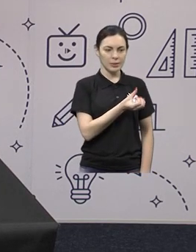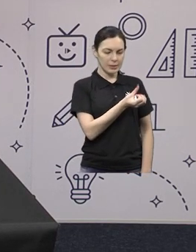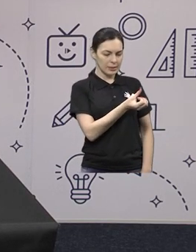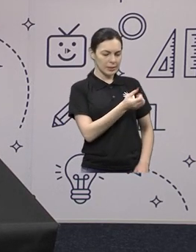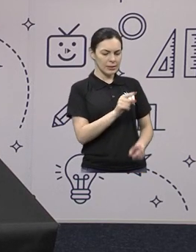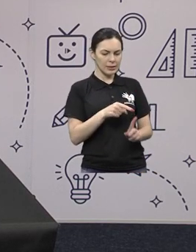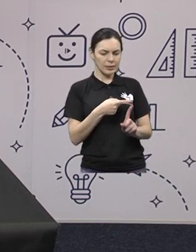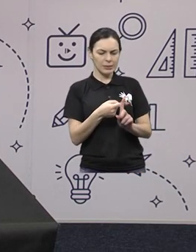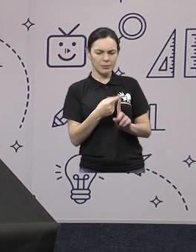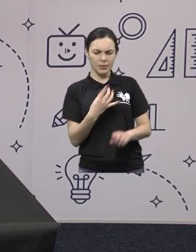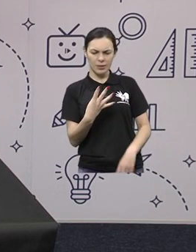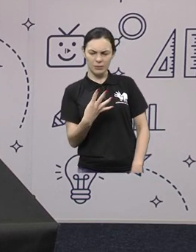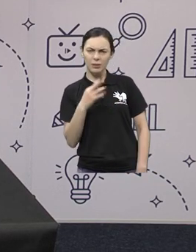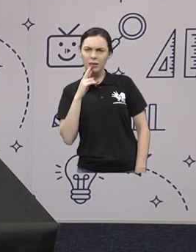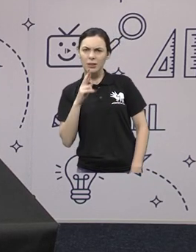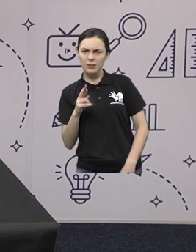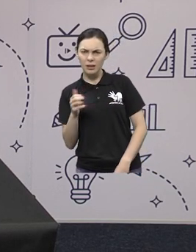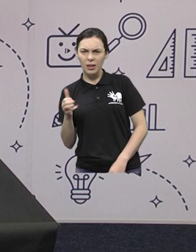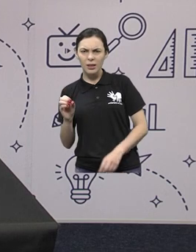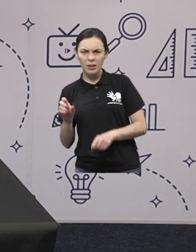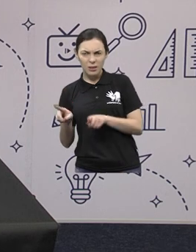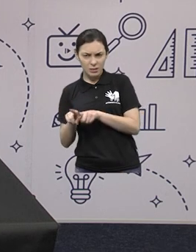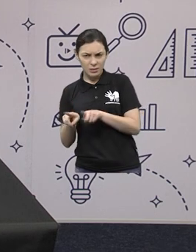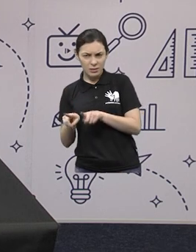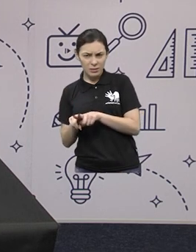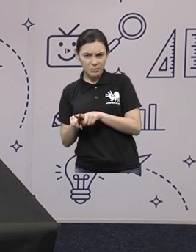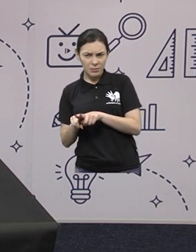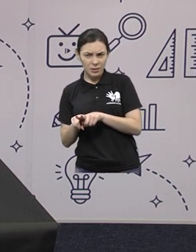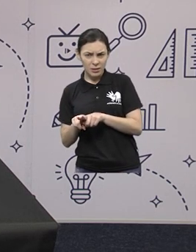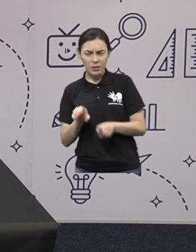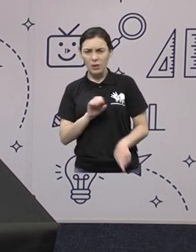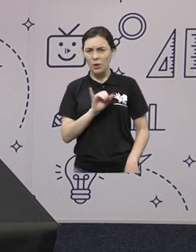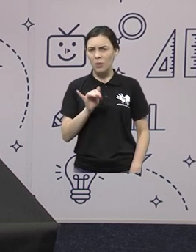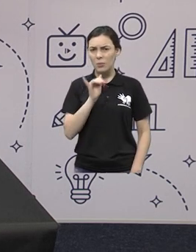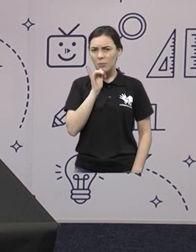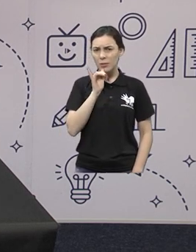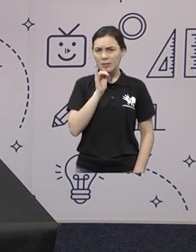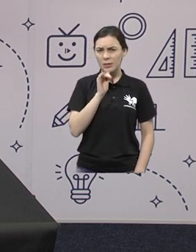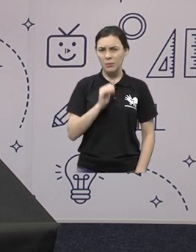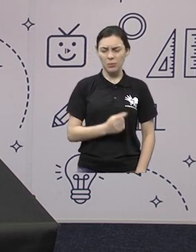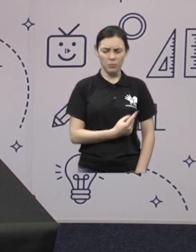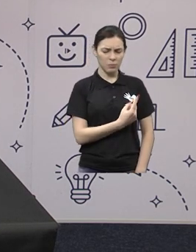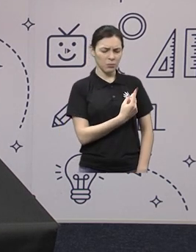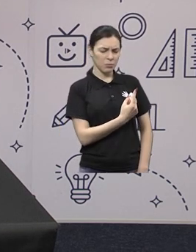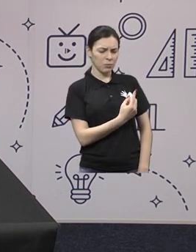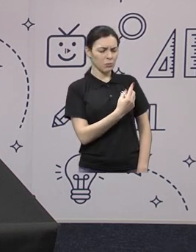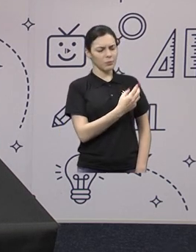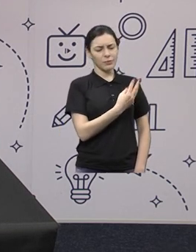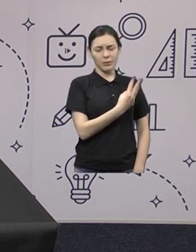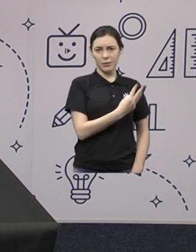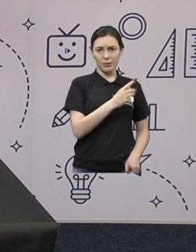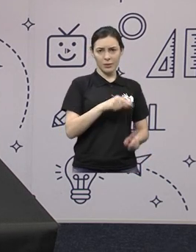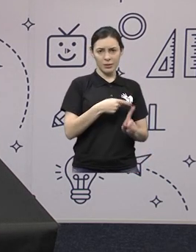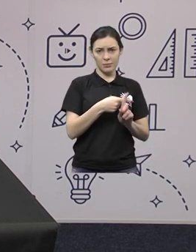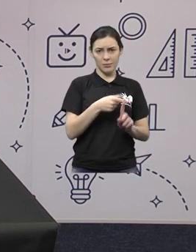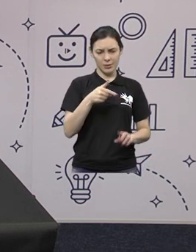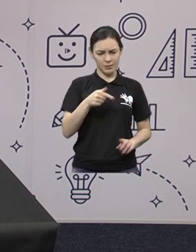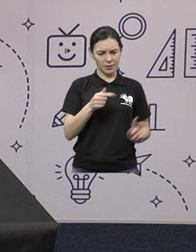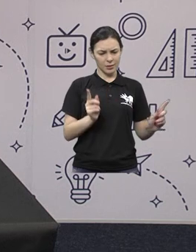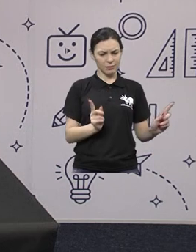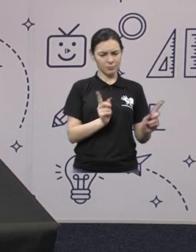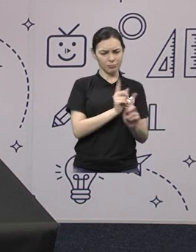aqui, ó, se eu colocar 6 aqui e o 4 aqui, eu também vou ter 10? Se eu colocar o 7 aqui e o 3 aqui, eu também vou ter